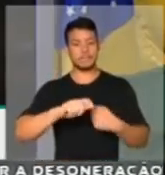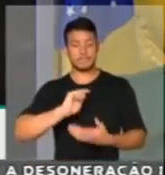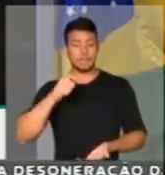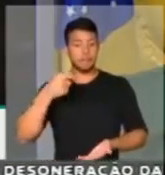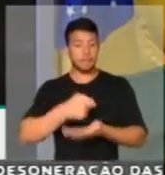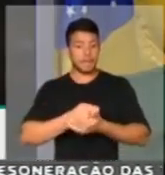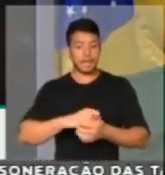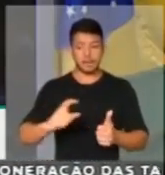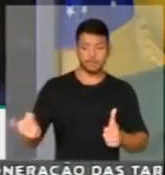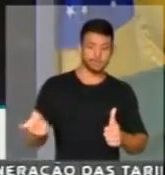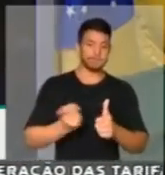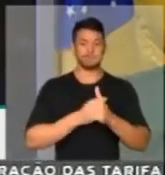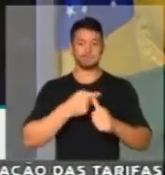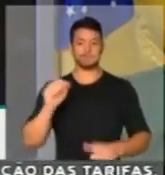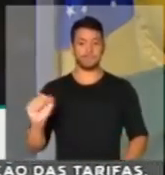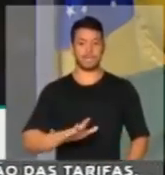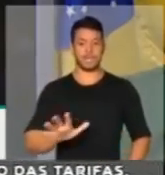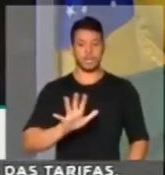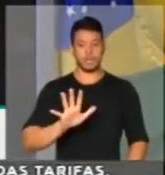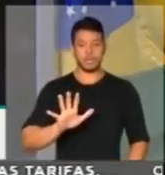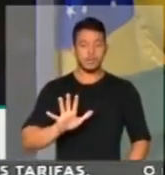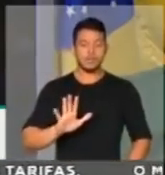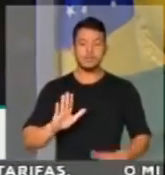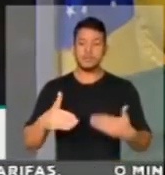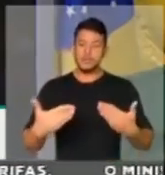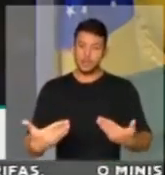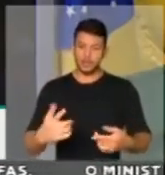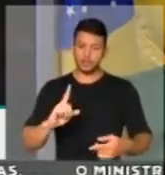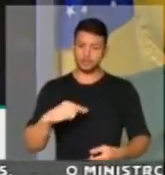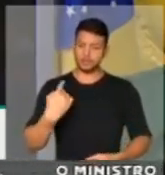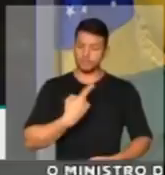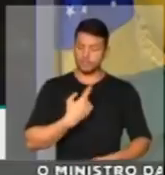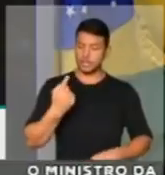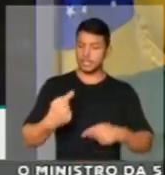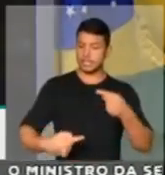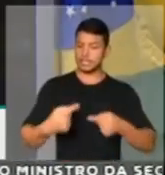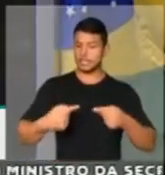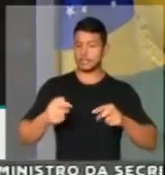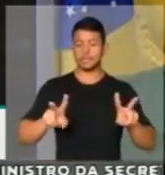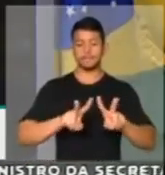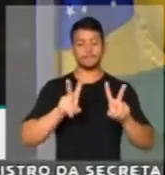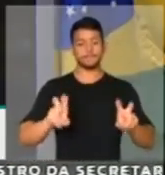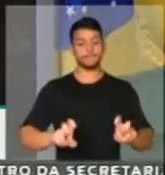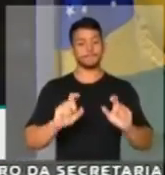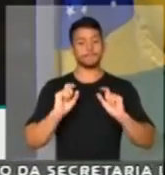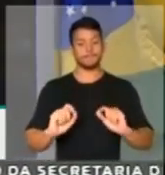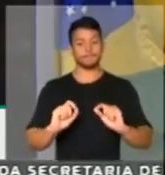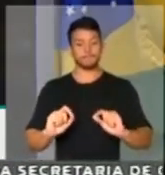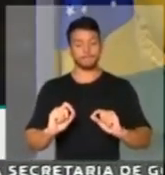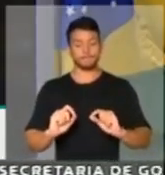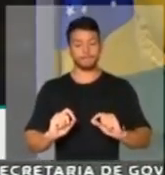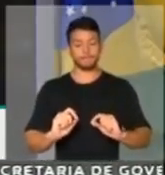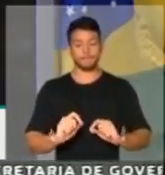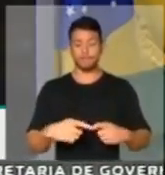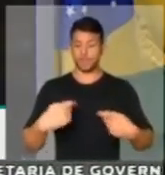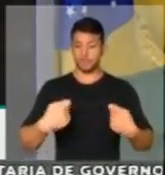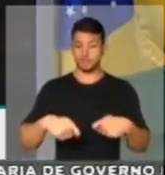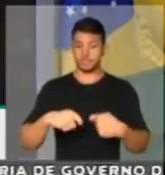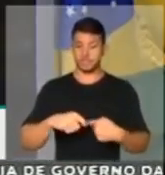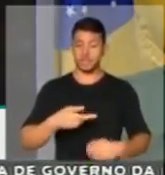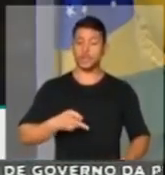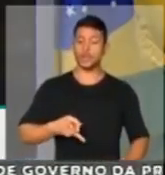encargos dessa magnitude. E o que se discute nesse projeto de decreto legislativo é justamente manter